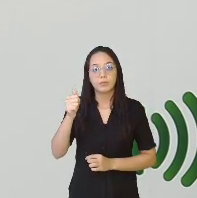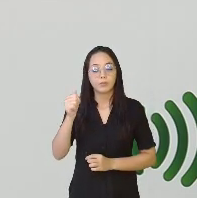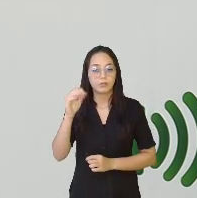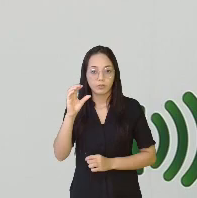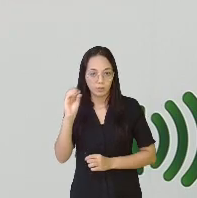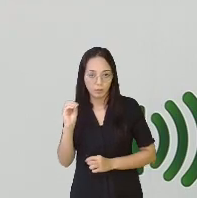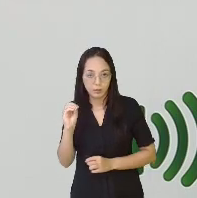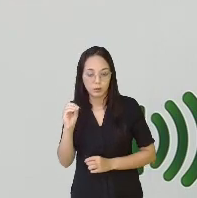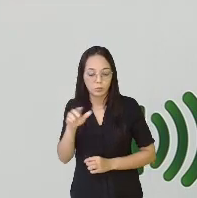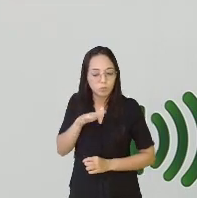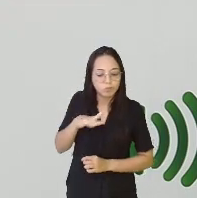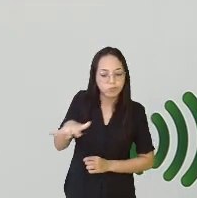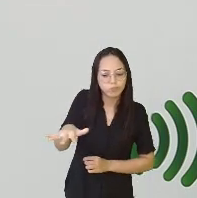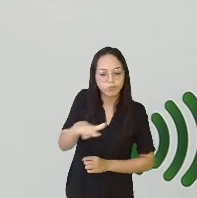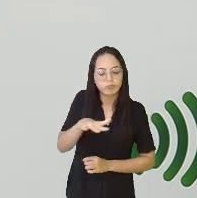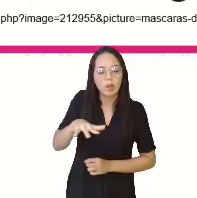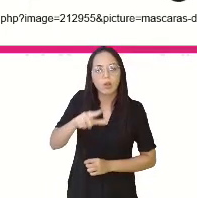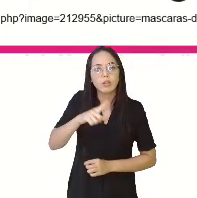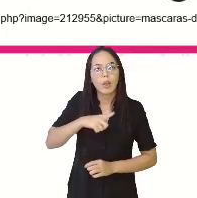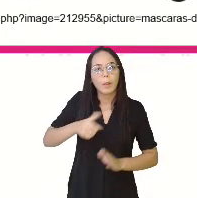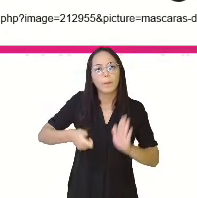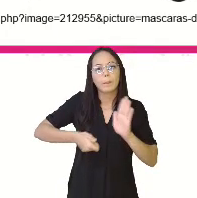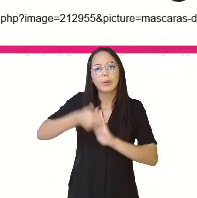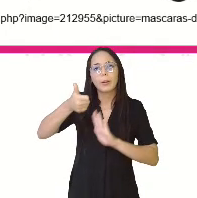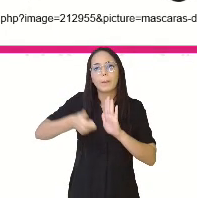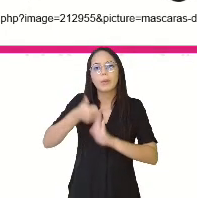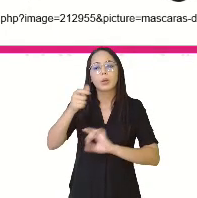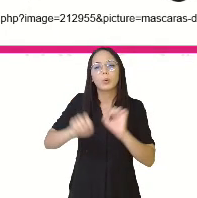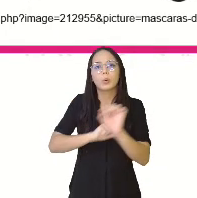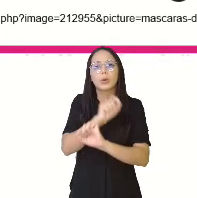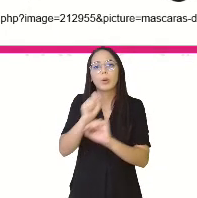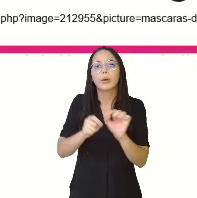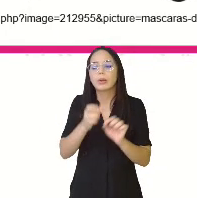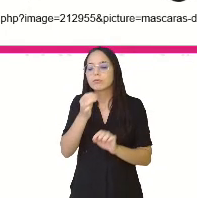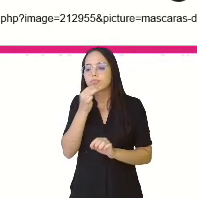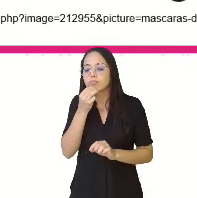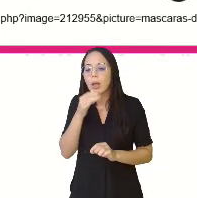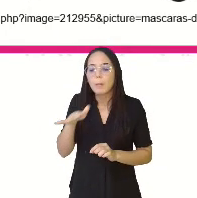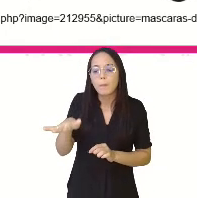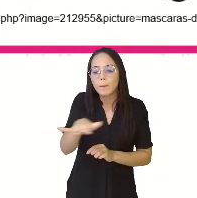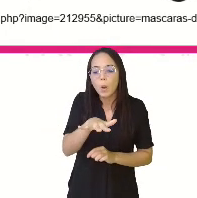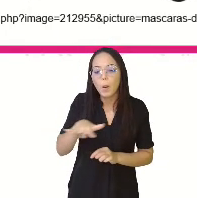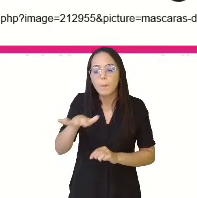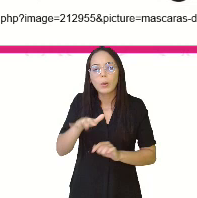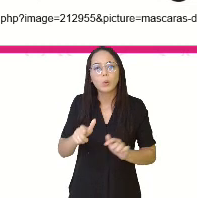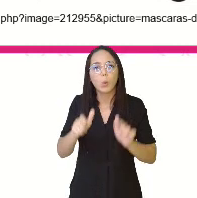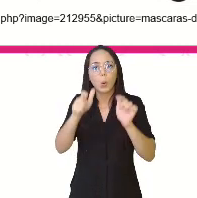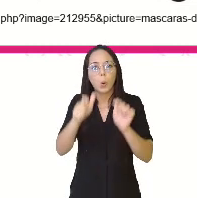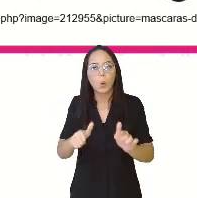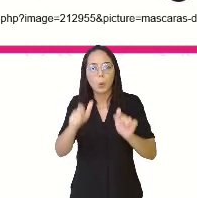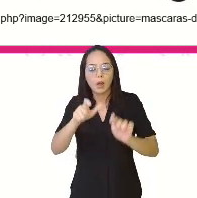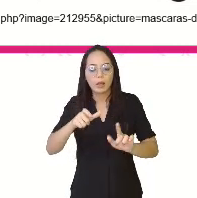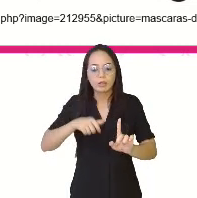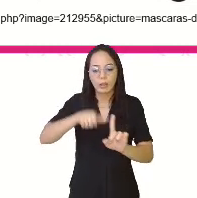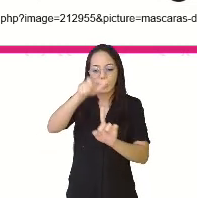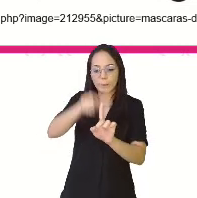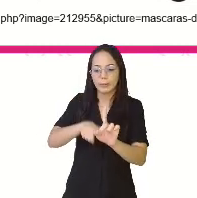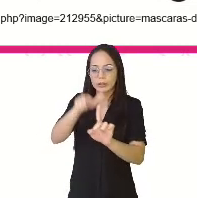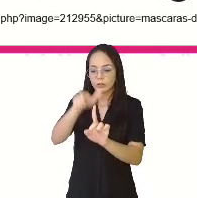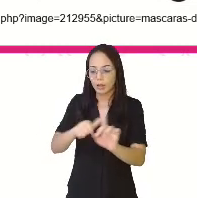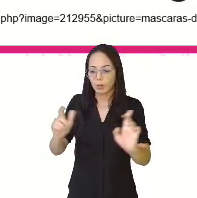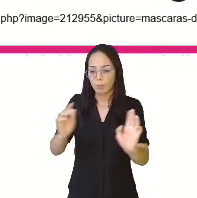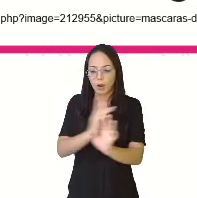espaço. Temos o primeiro, que chama-se de espaço cênico, que é o lugar onde se movem as personagens,